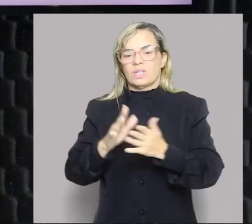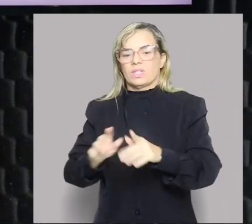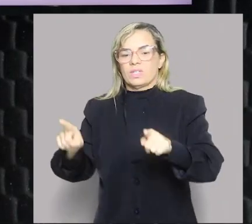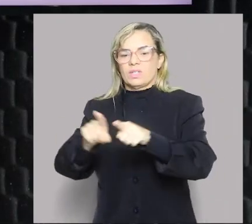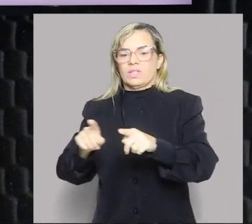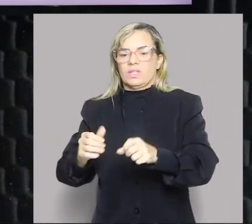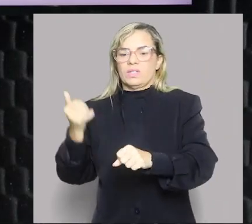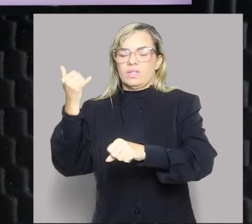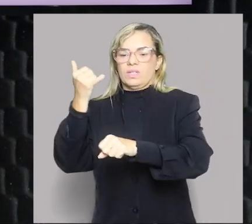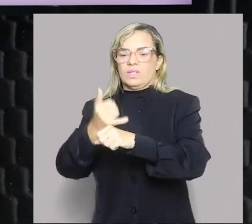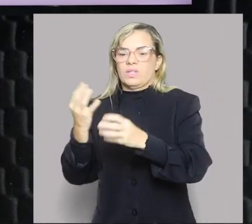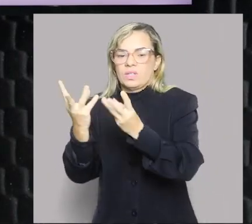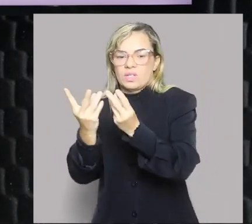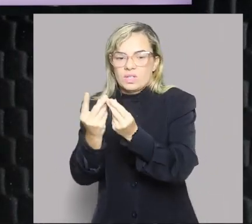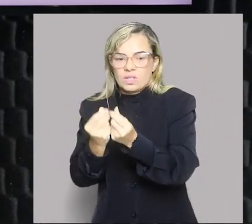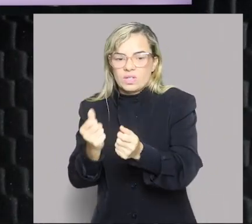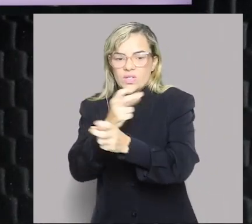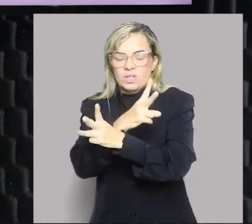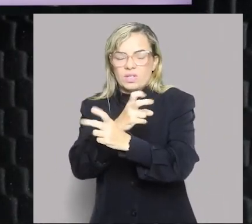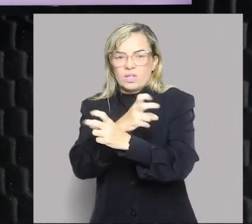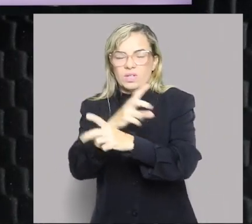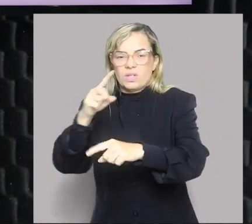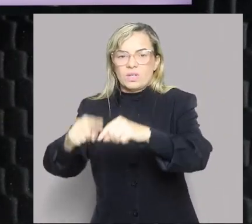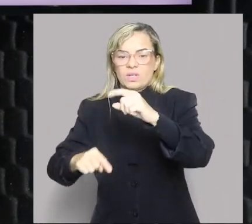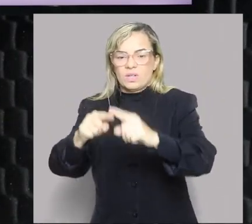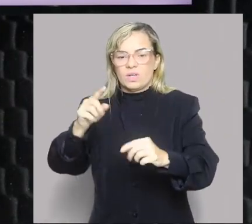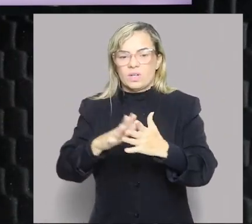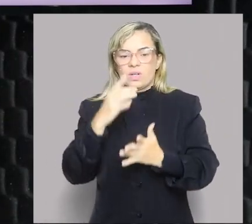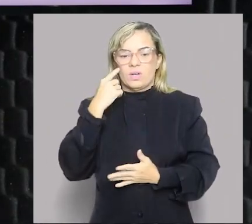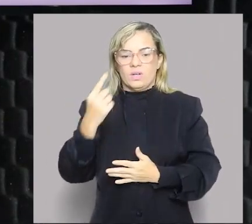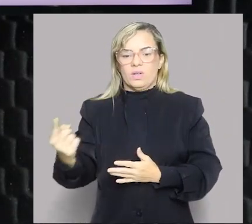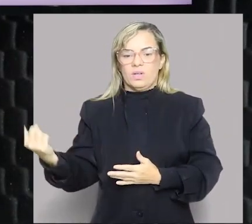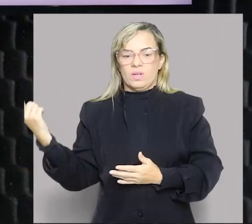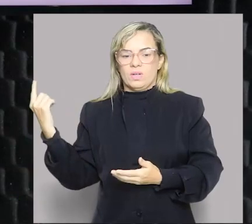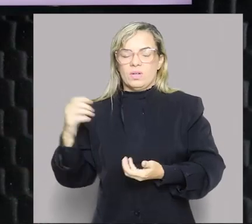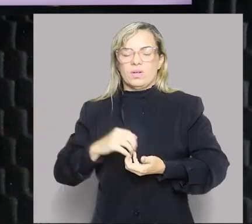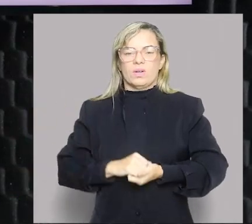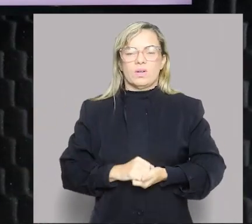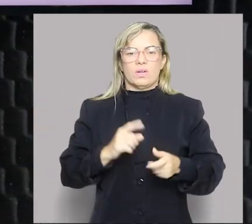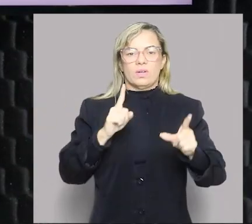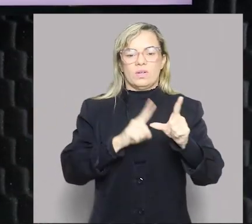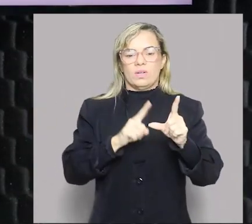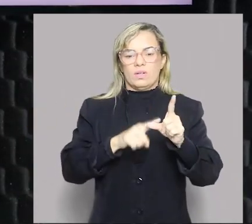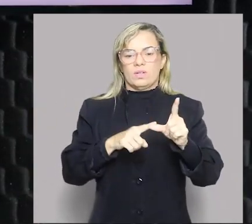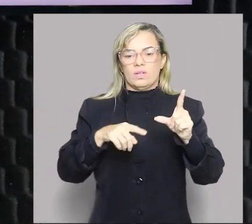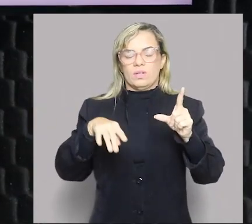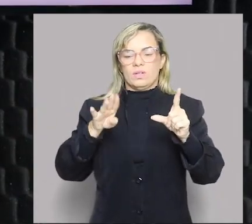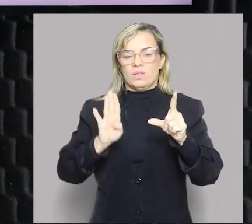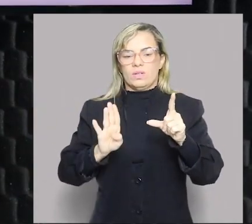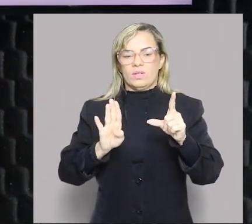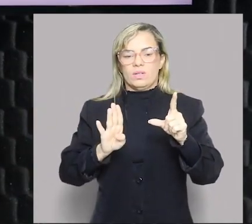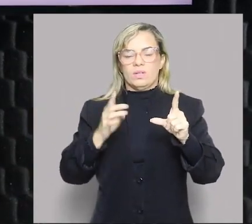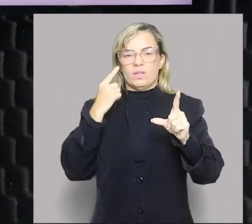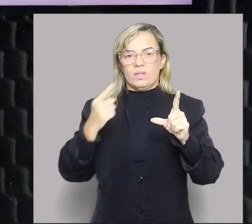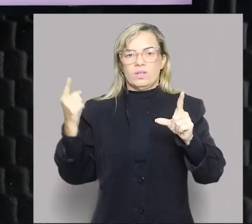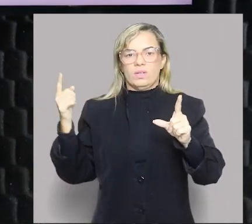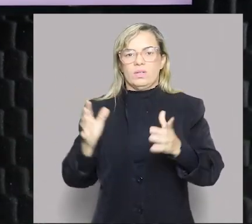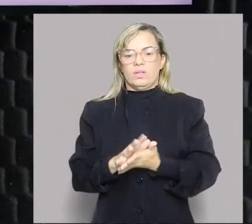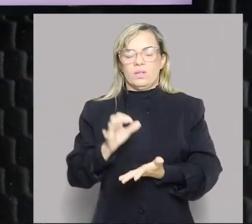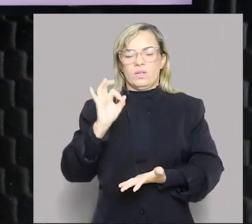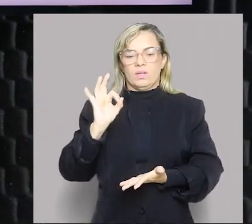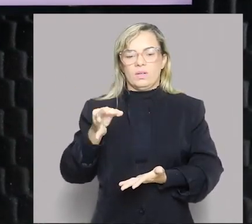tóxicas em muitos componentes, certo? Então, a informação está dada aqui, diretamente. A opção correta vai ser letra